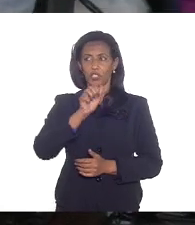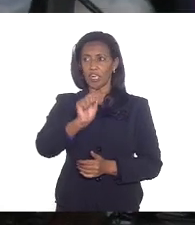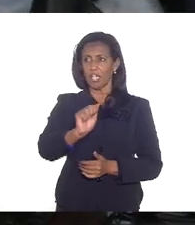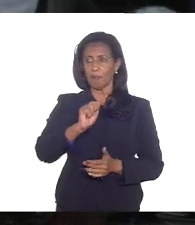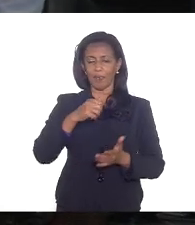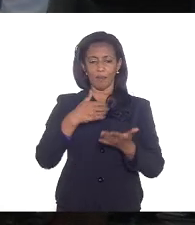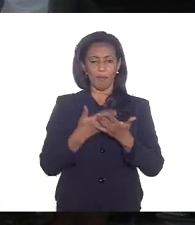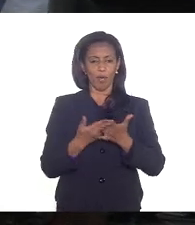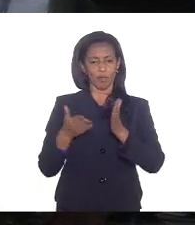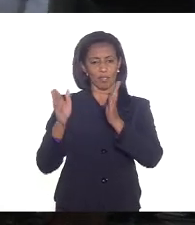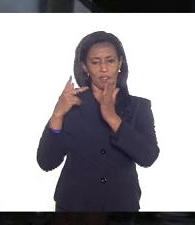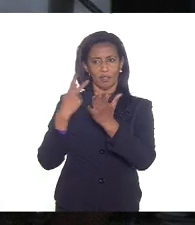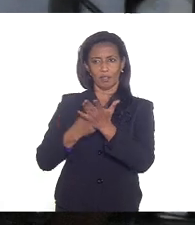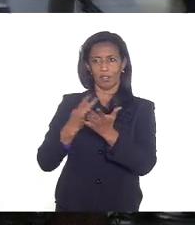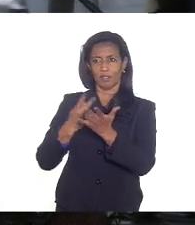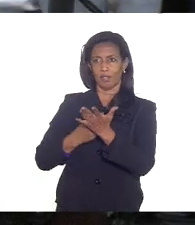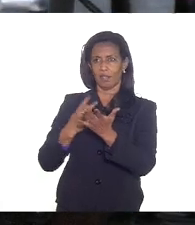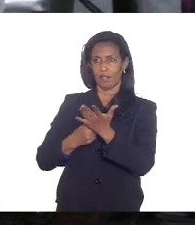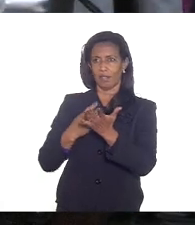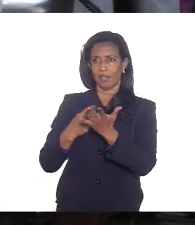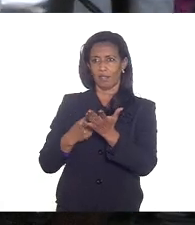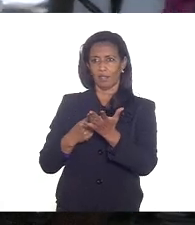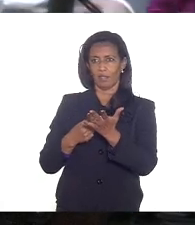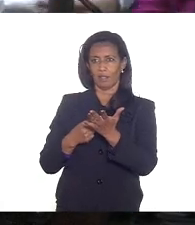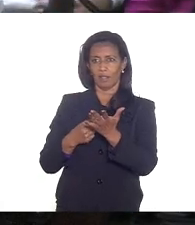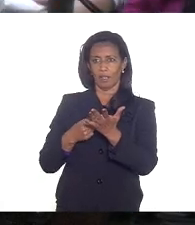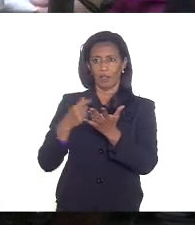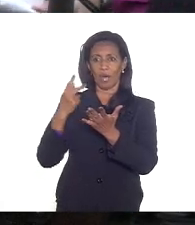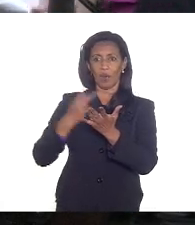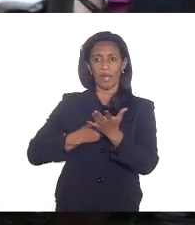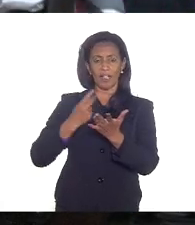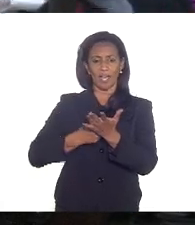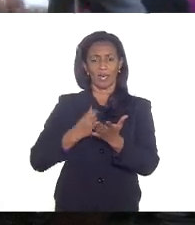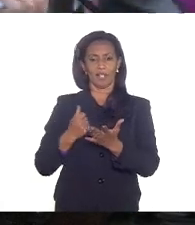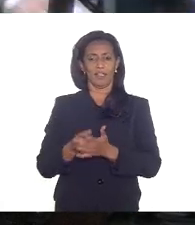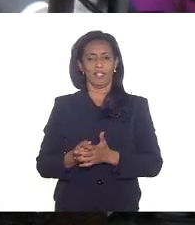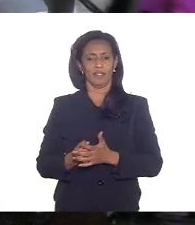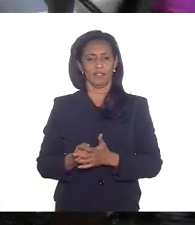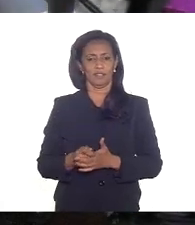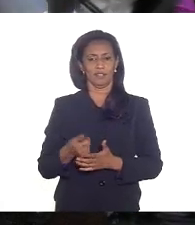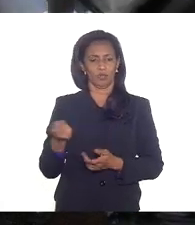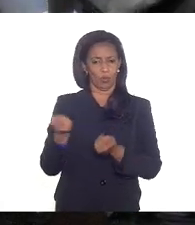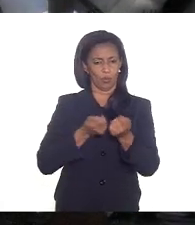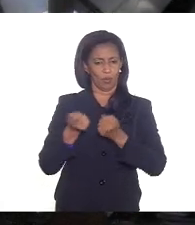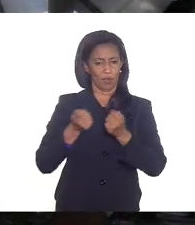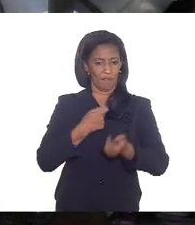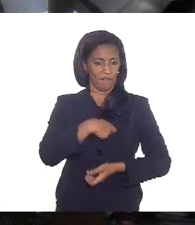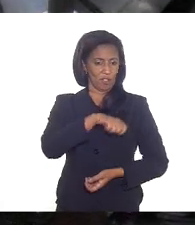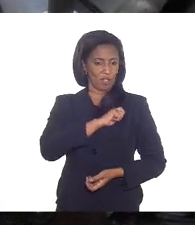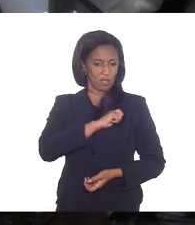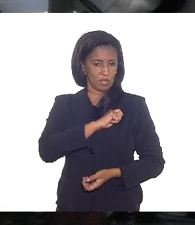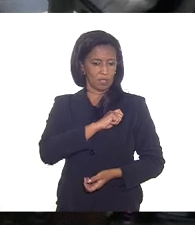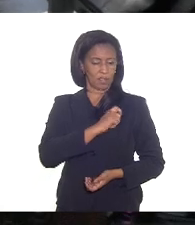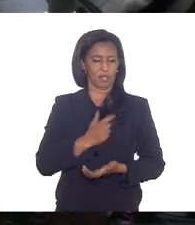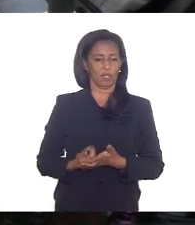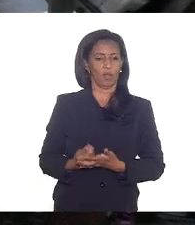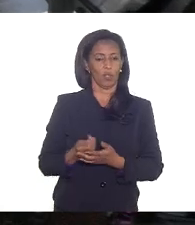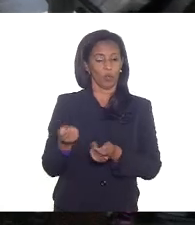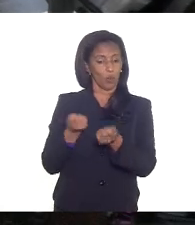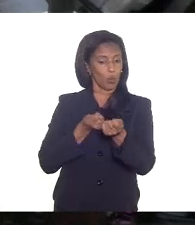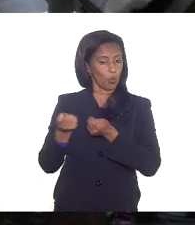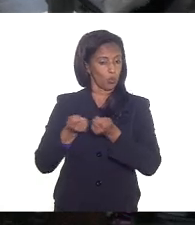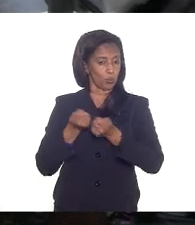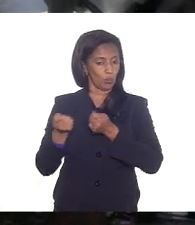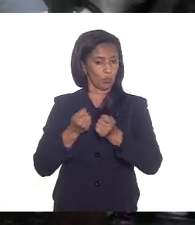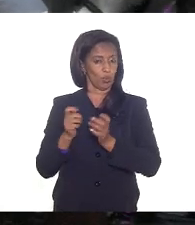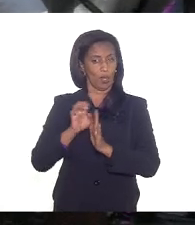parte de dentro de pareceres das comissões de condição Justiça de servidores públicos que orçamento Finanças fiscalização financeira e controle